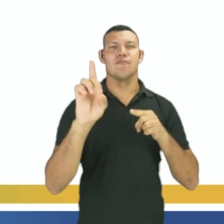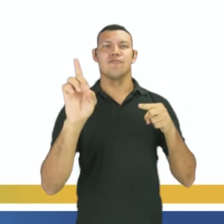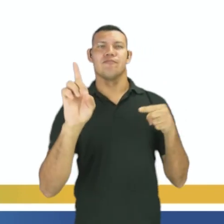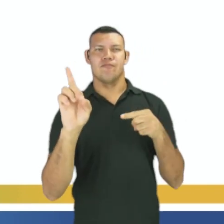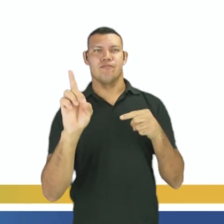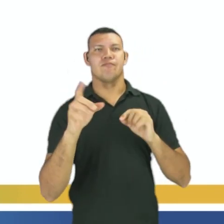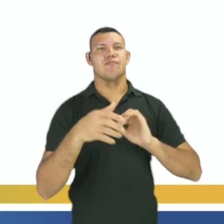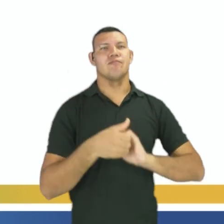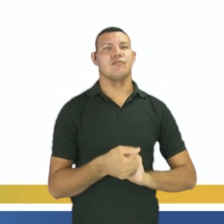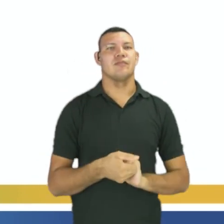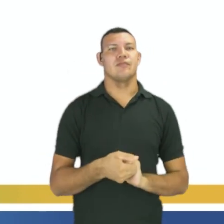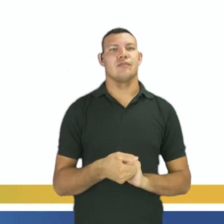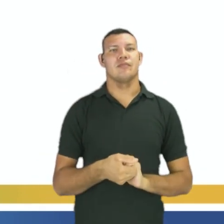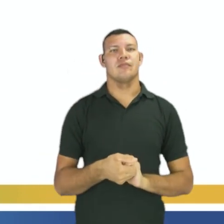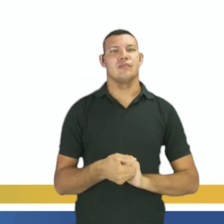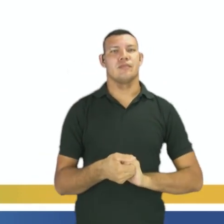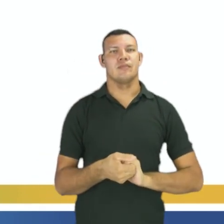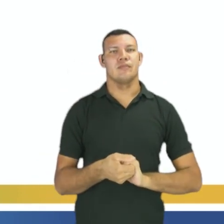letra D.